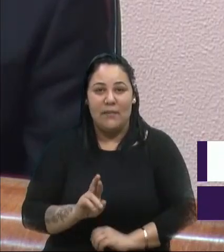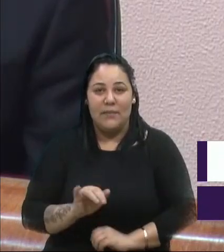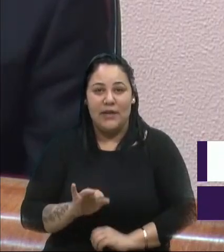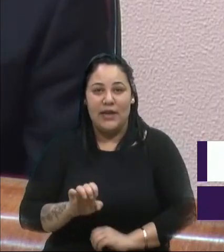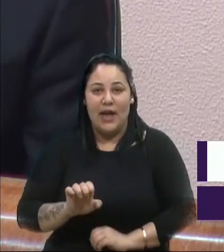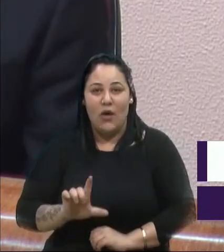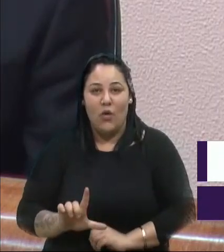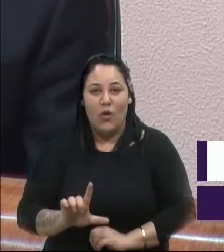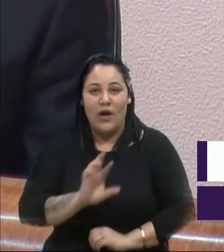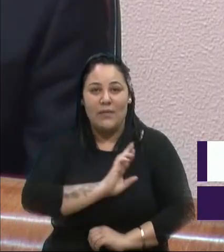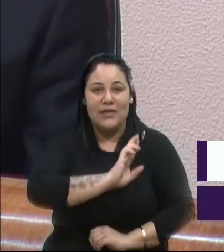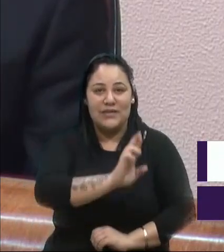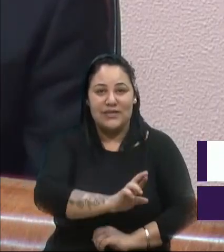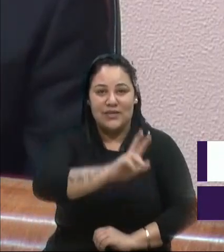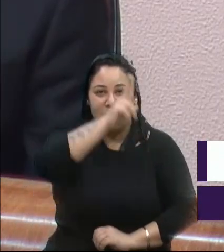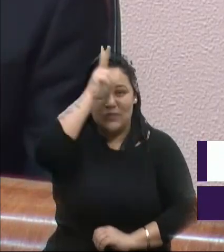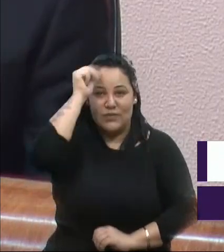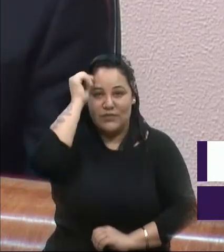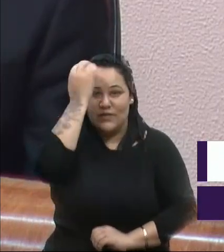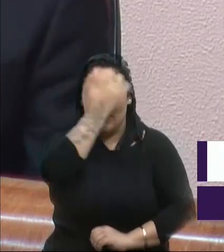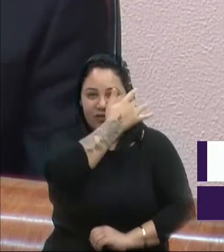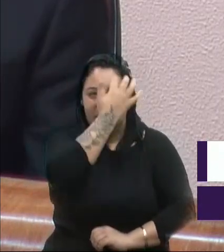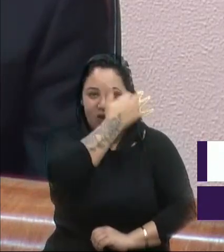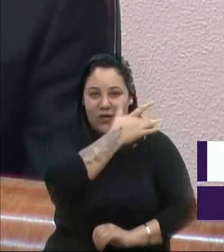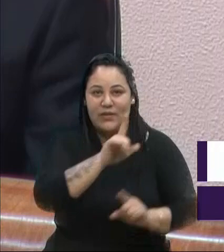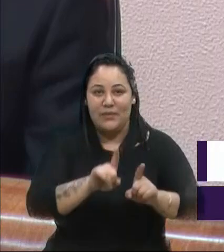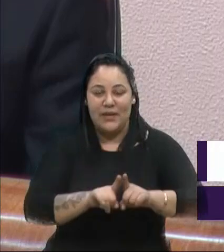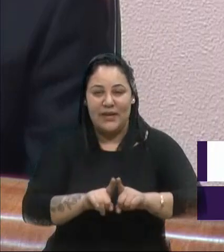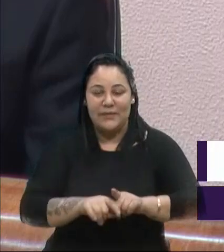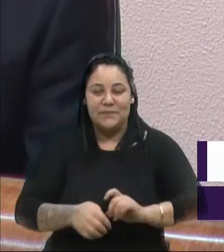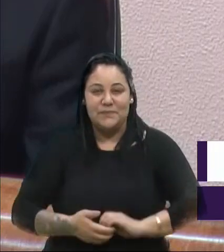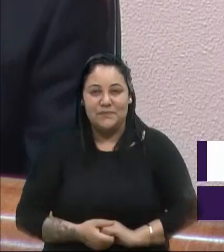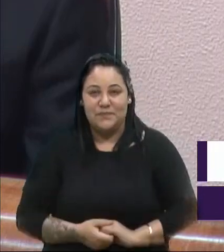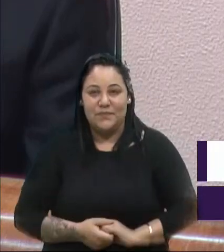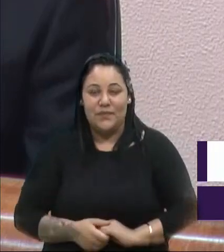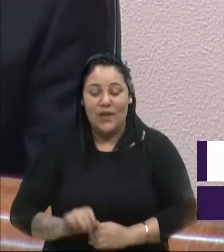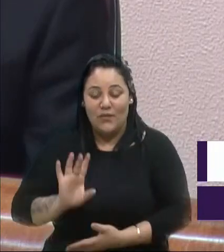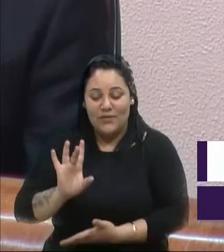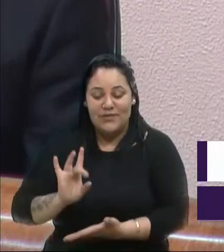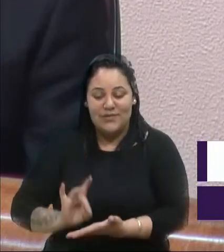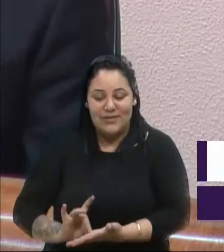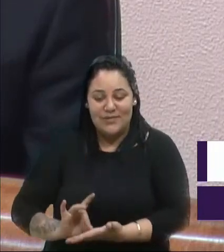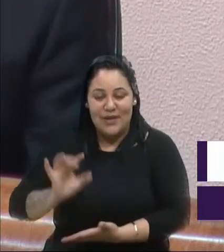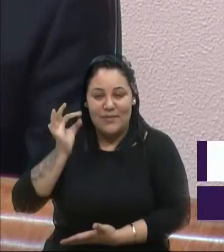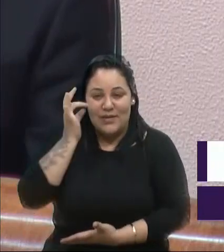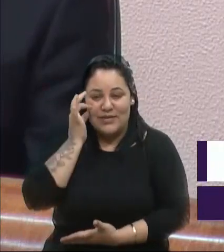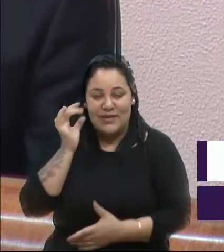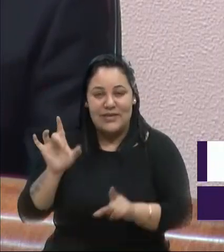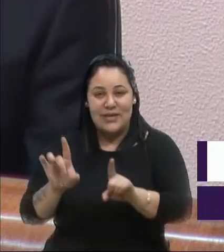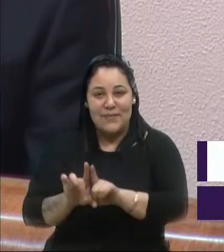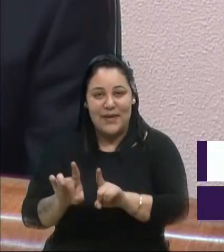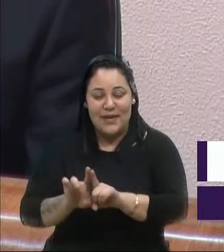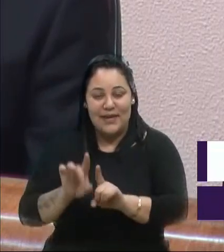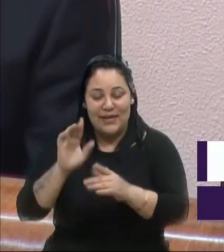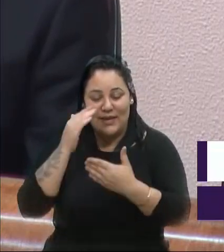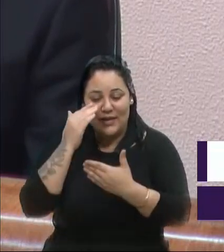o prefeito municipal, Adiló de Domênico. Registramos e agradecemos também as